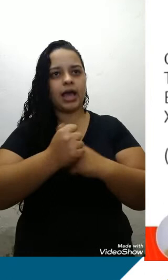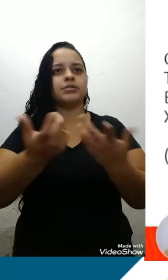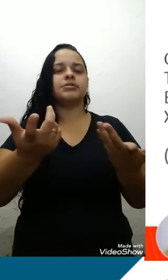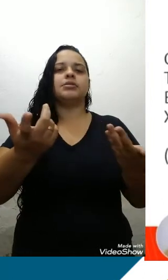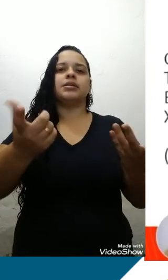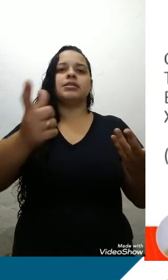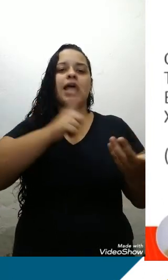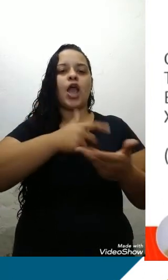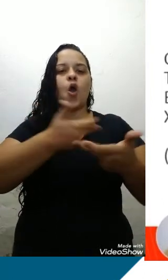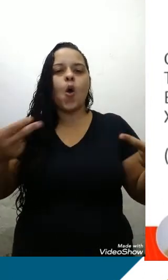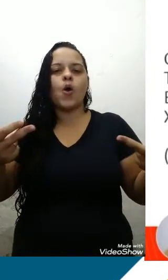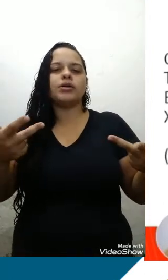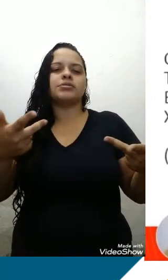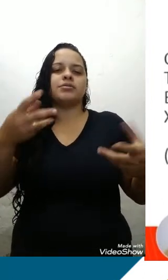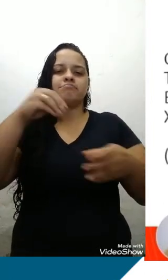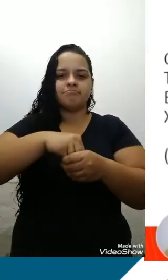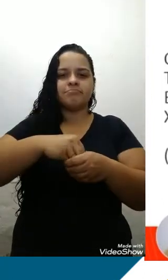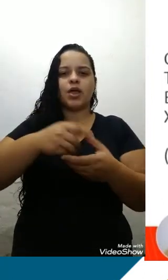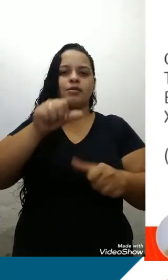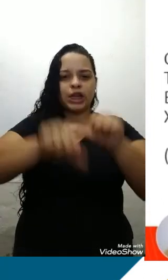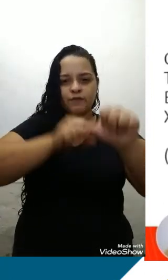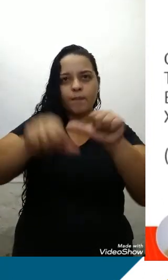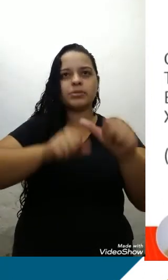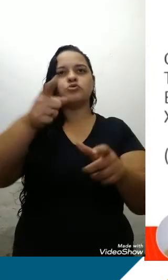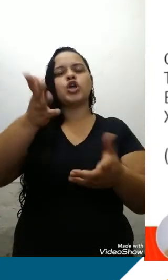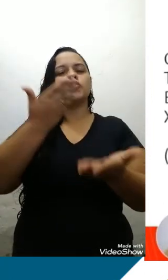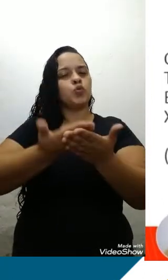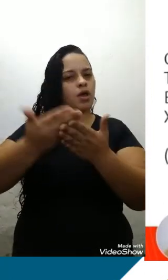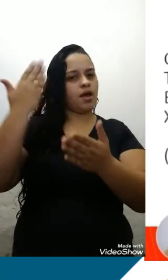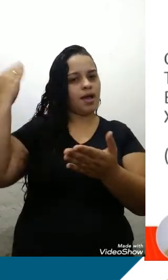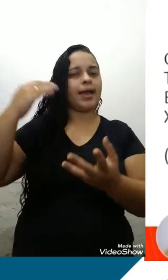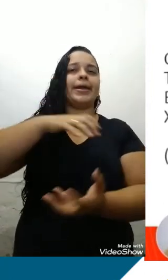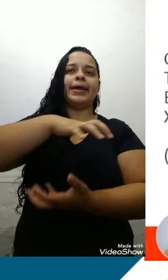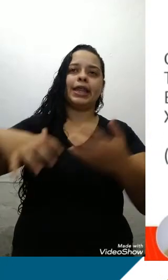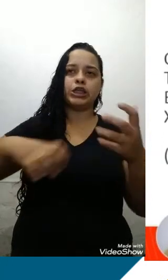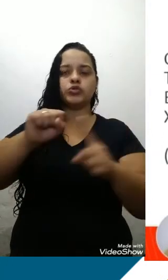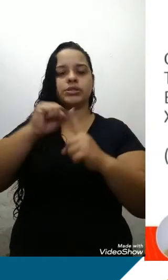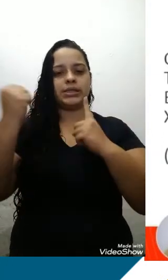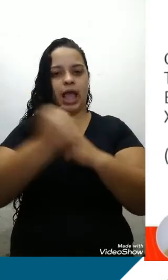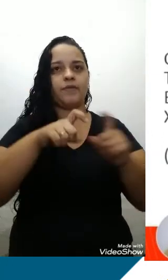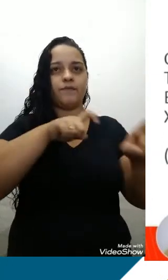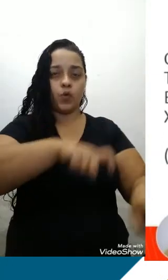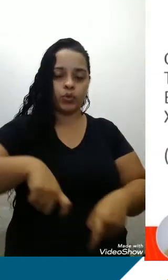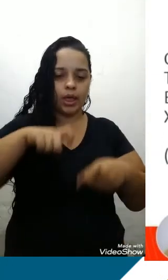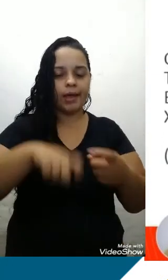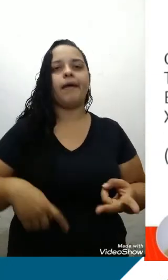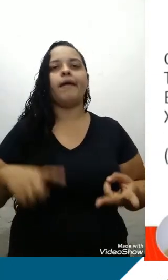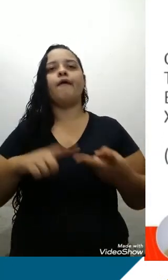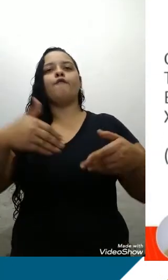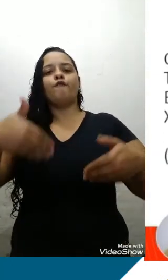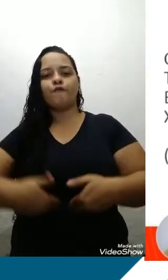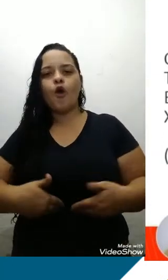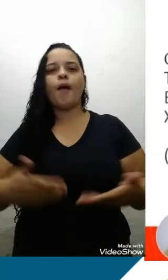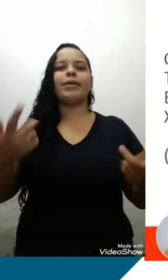vão contribuir para essas transformações. Você estudou a crise da sociedade feudal e todas as questões que envolveram a fome,